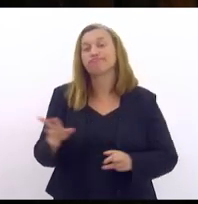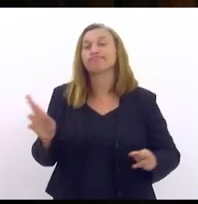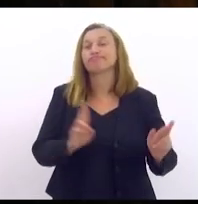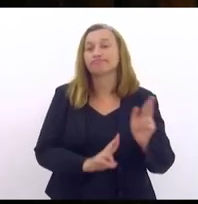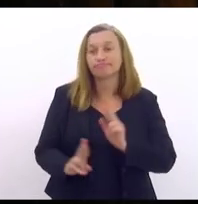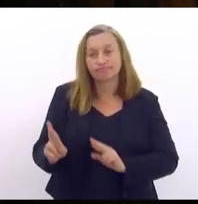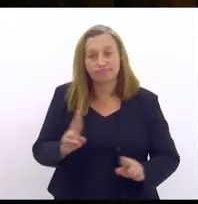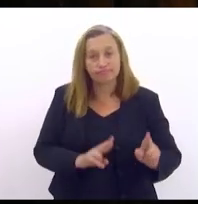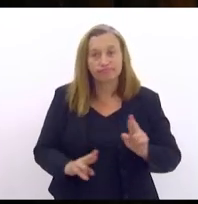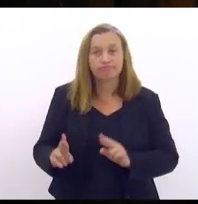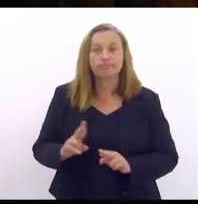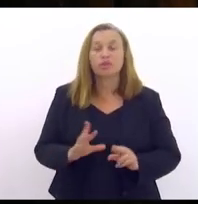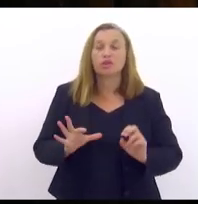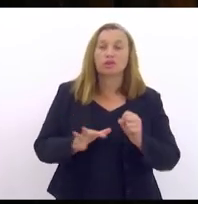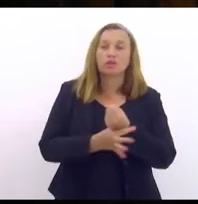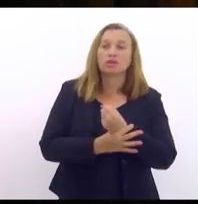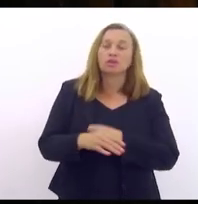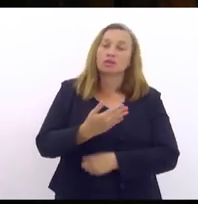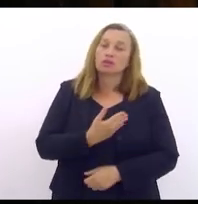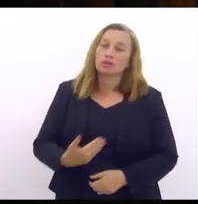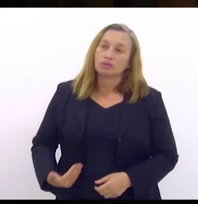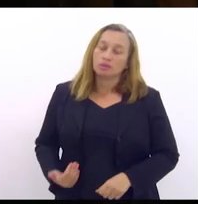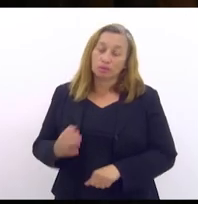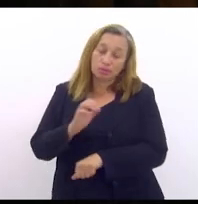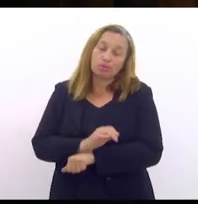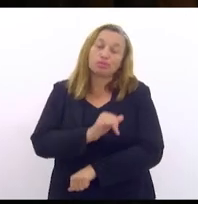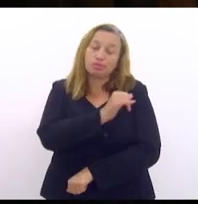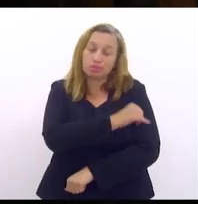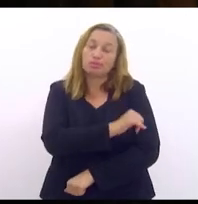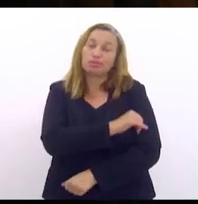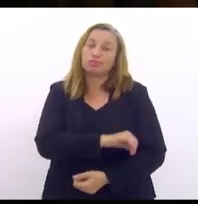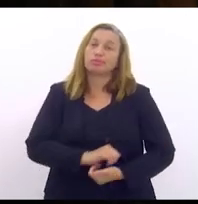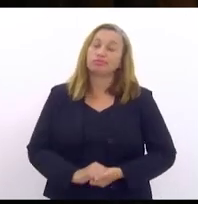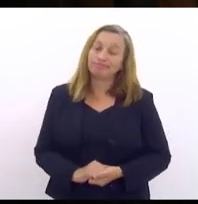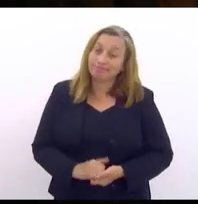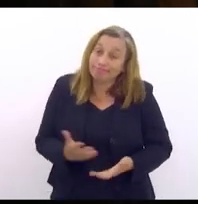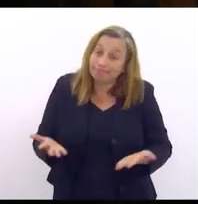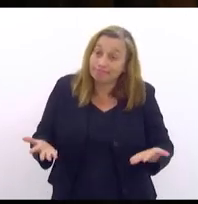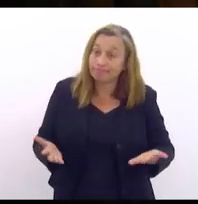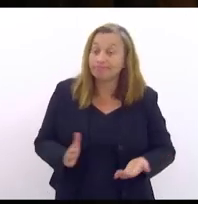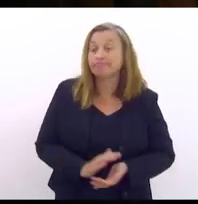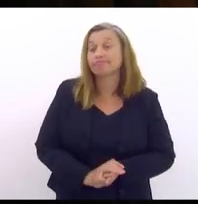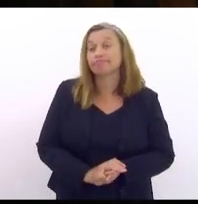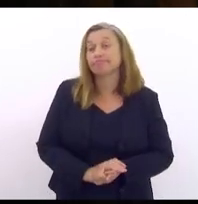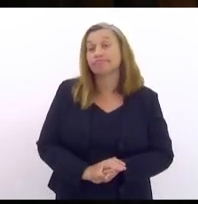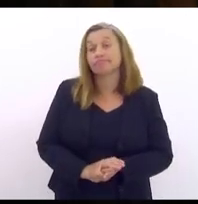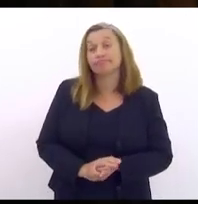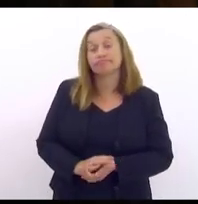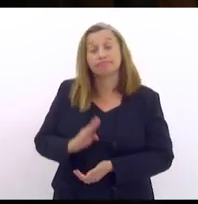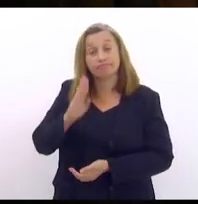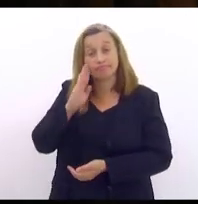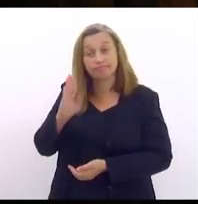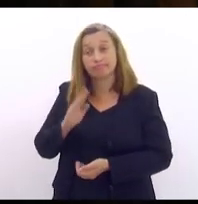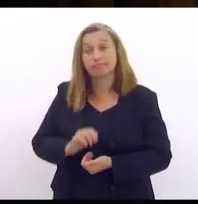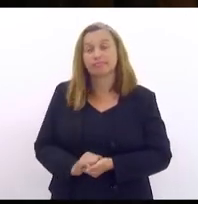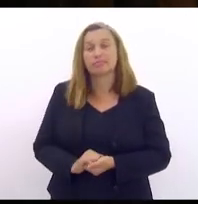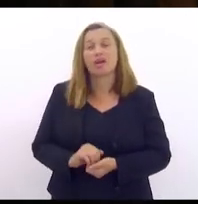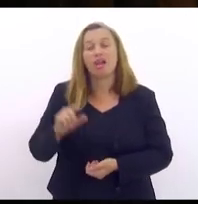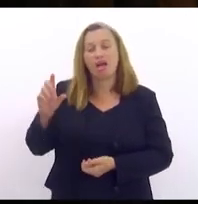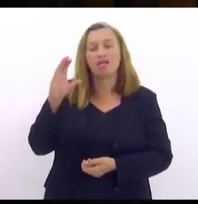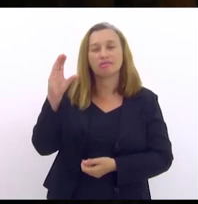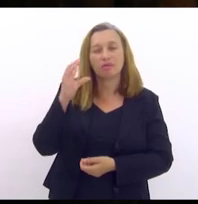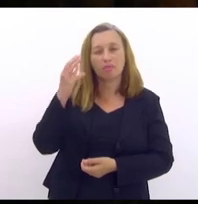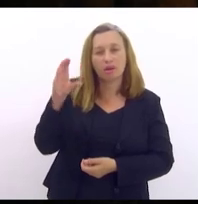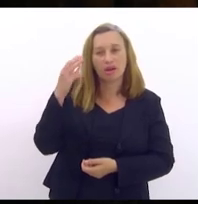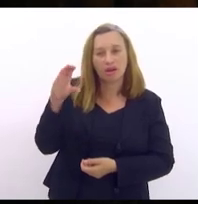relacionados à segurança pública no Estado do Rio de Janeiro. Mais especialmente no episódio lá em